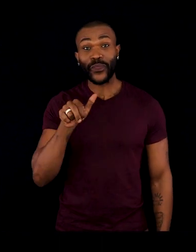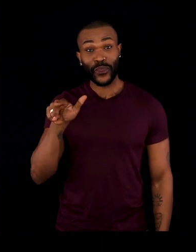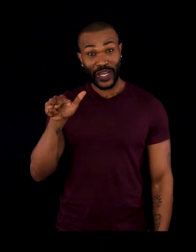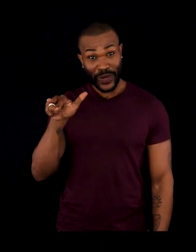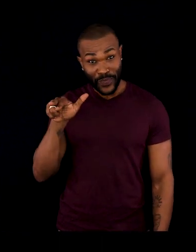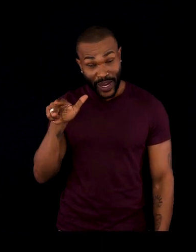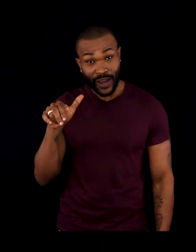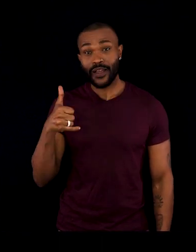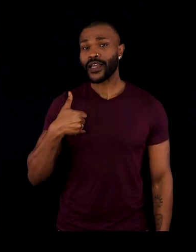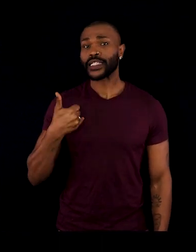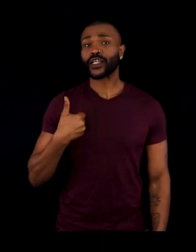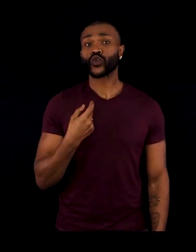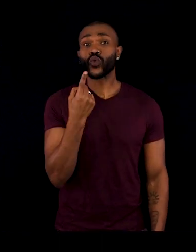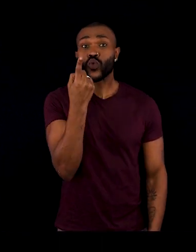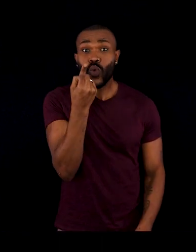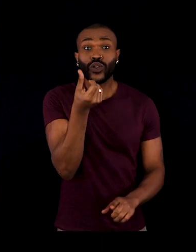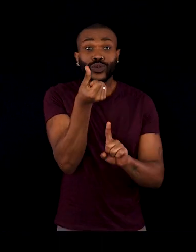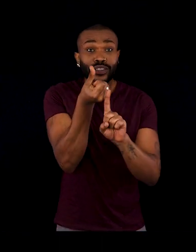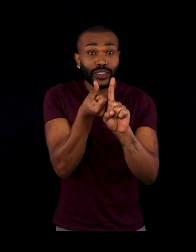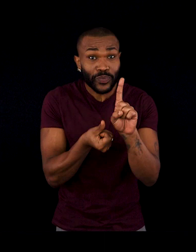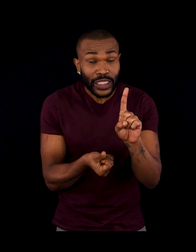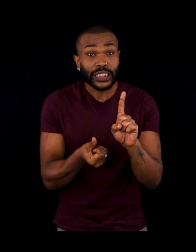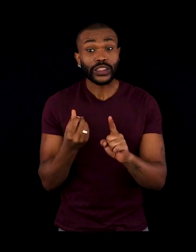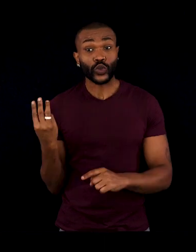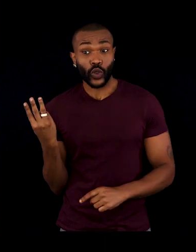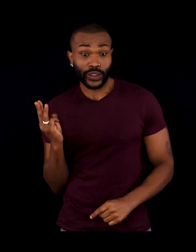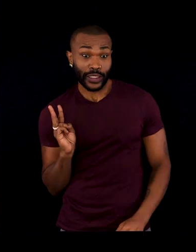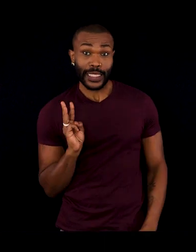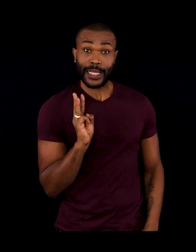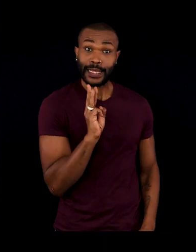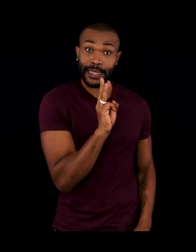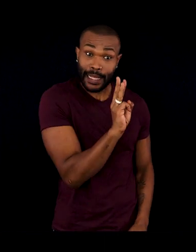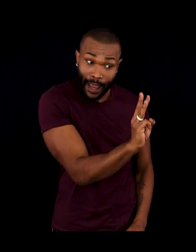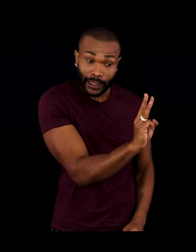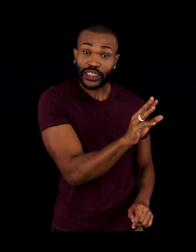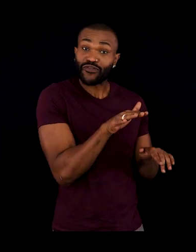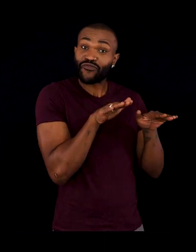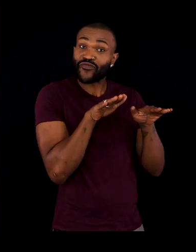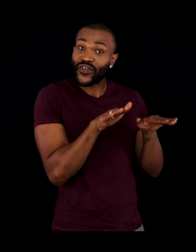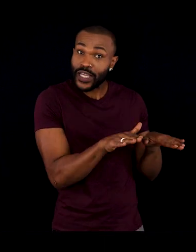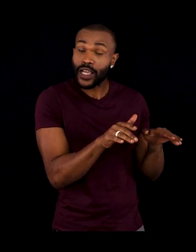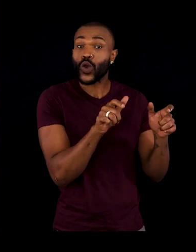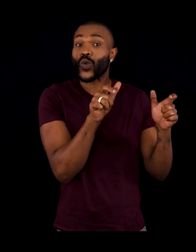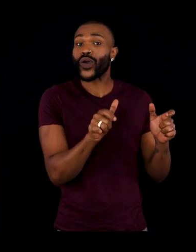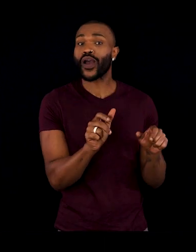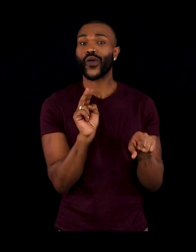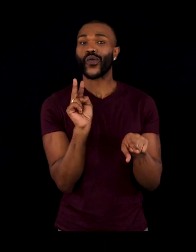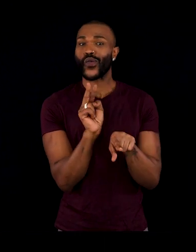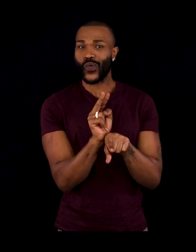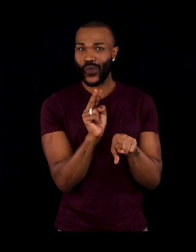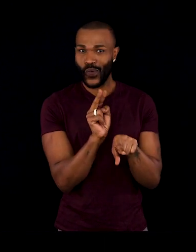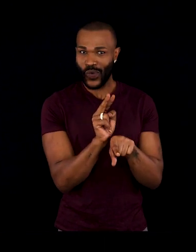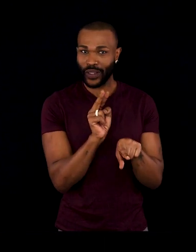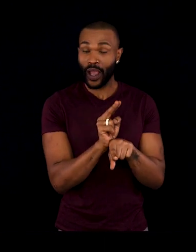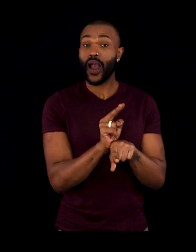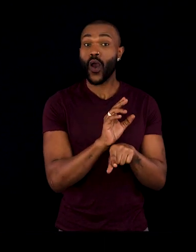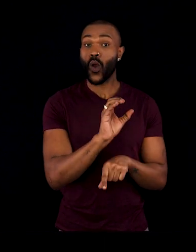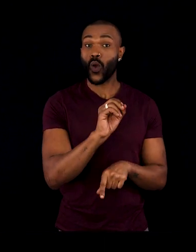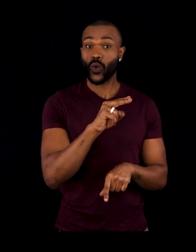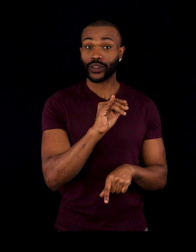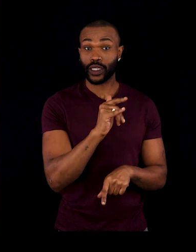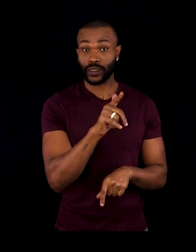uma irmãzinha de 1 ano e meio. Nós somos os três internados no Preventório